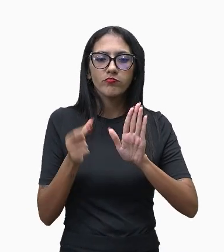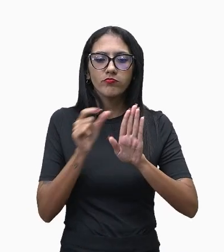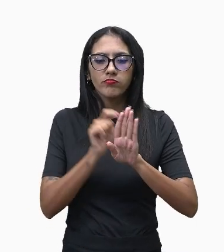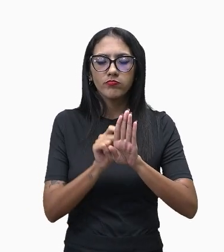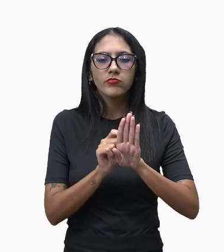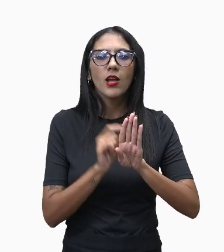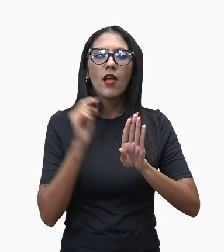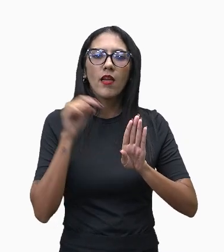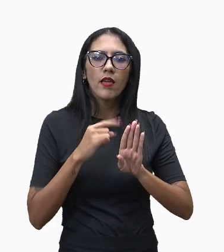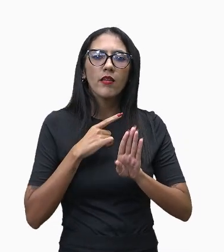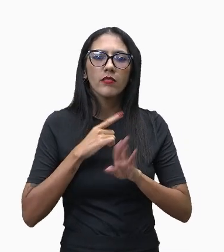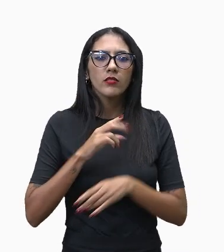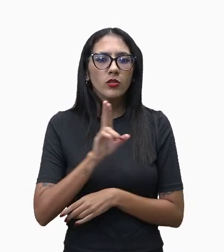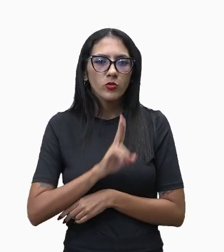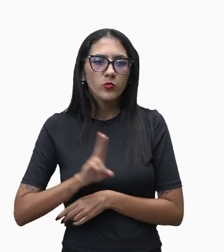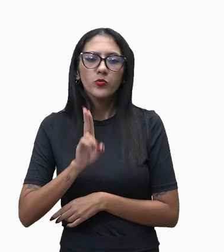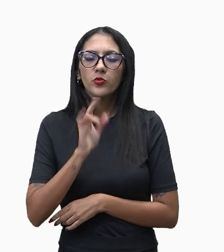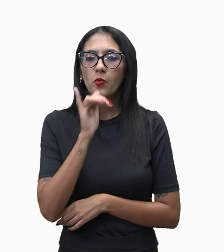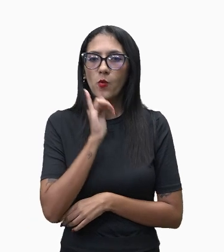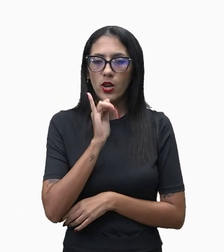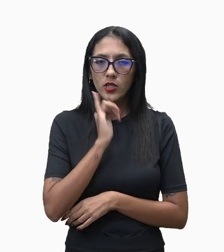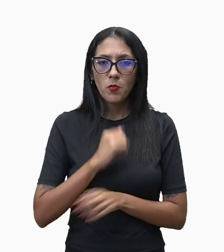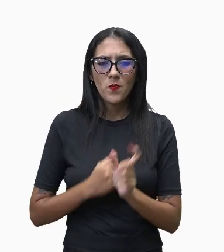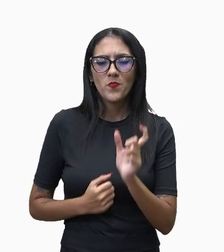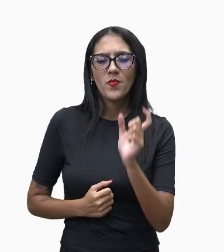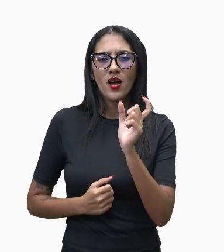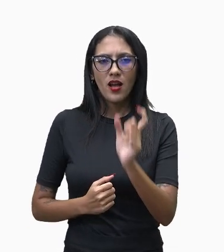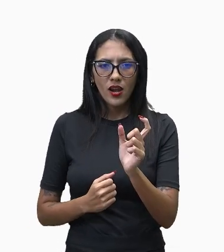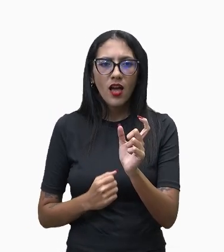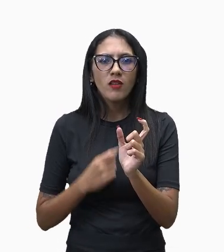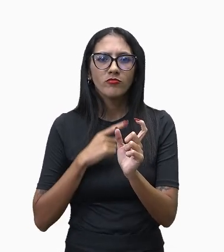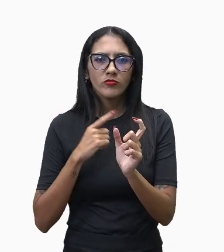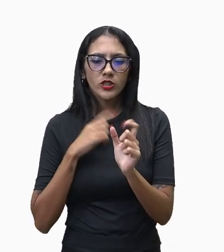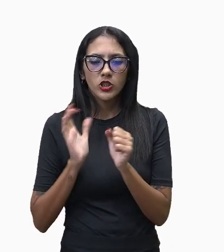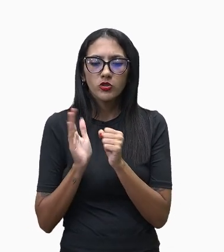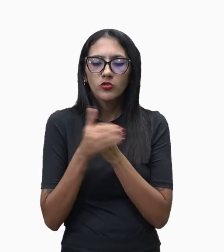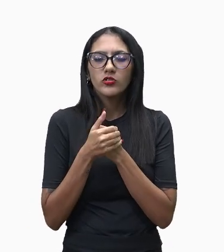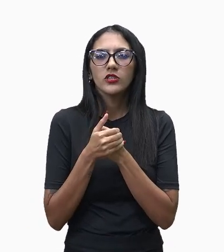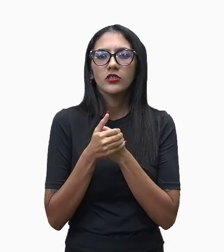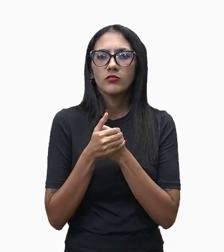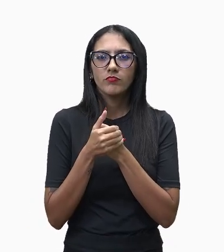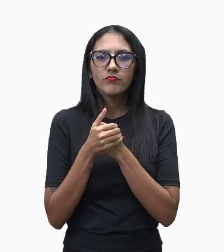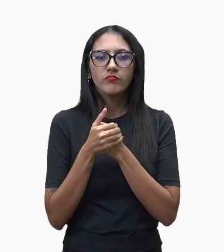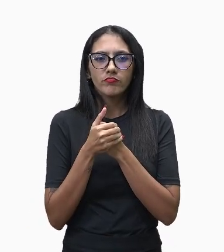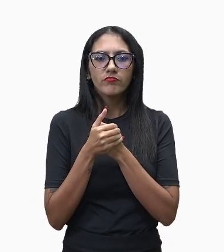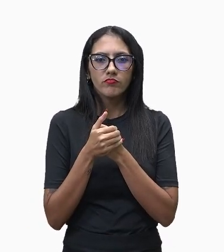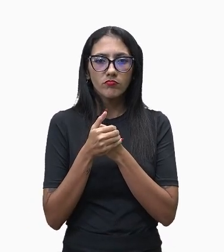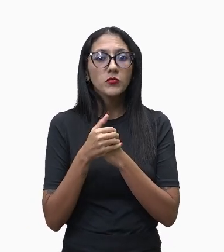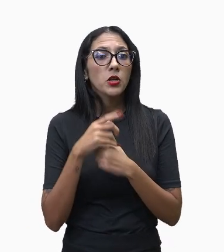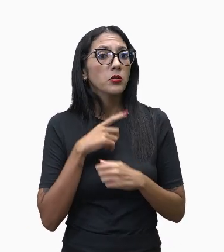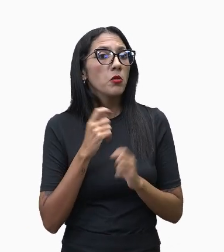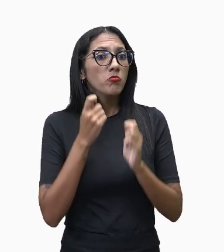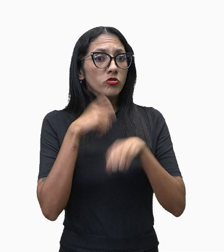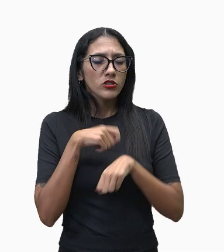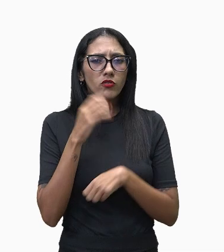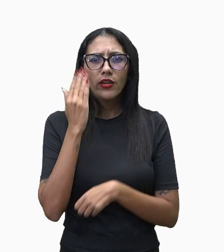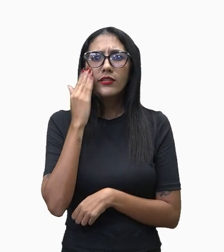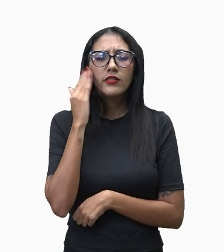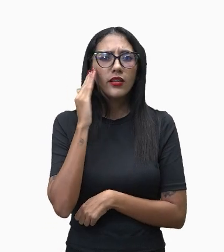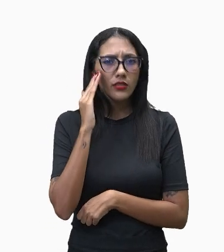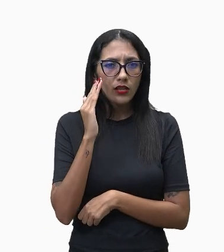que acontece quando há a omissão de um termo, que pode ser subentendido no